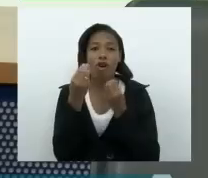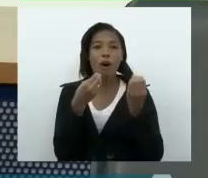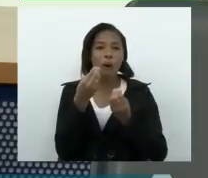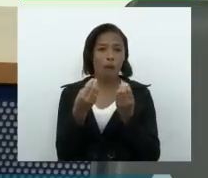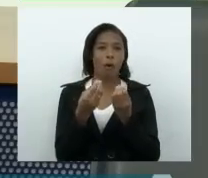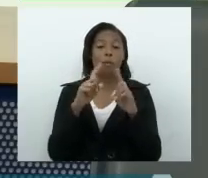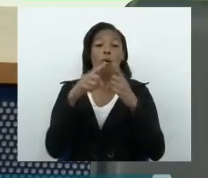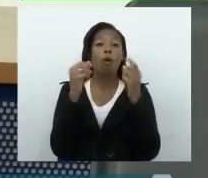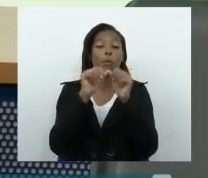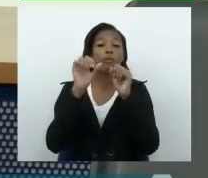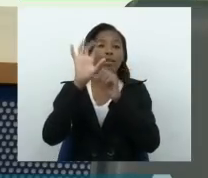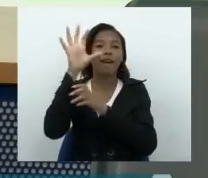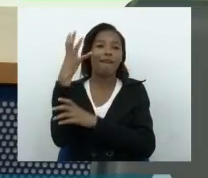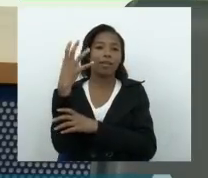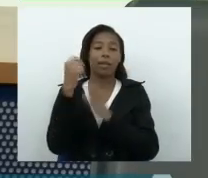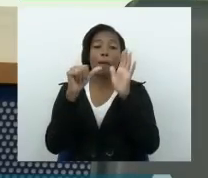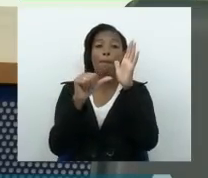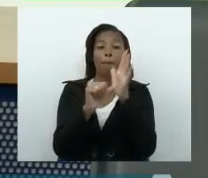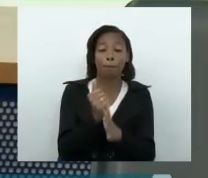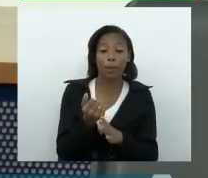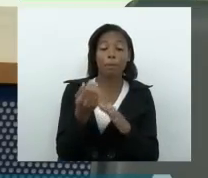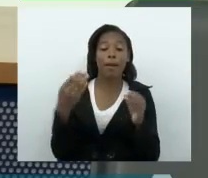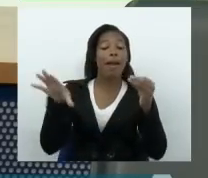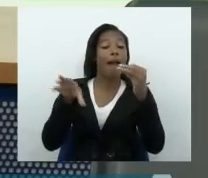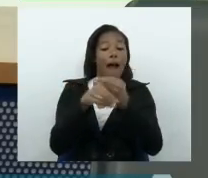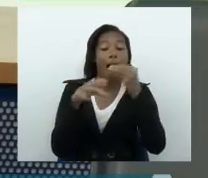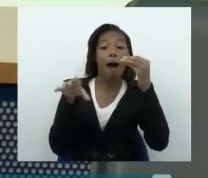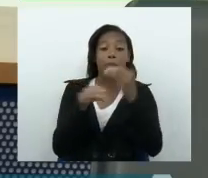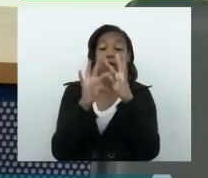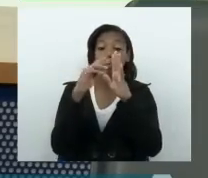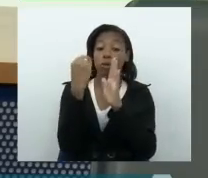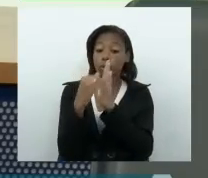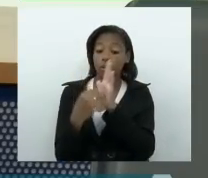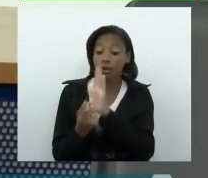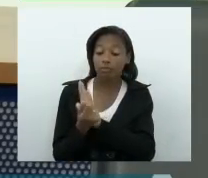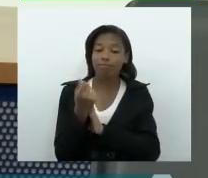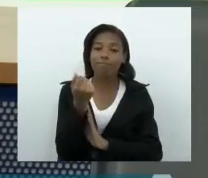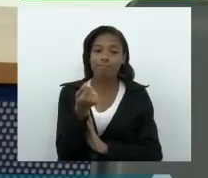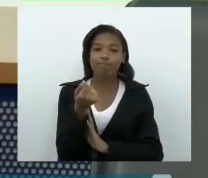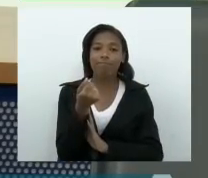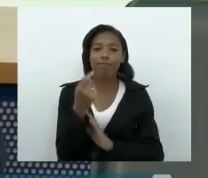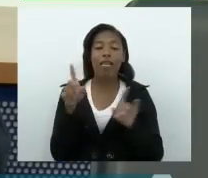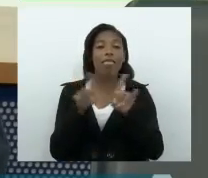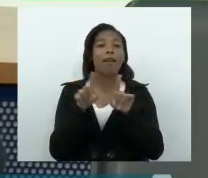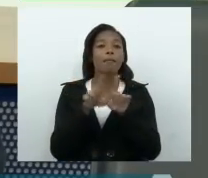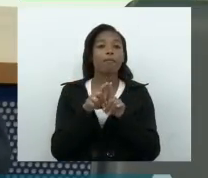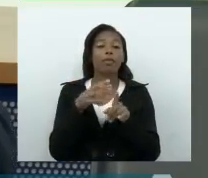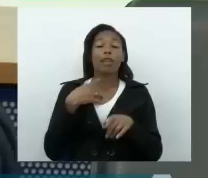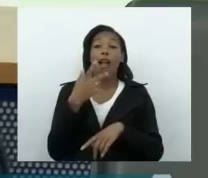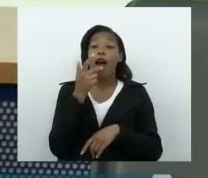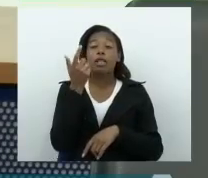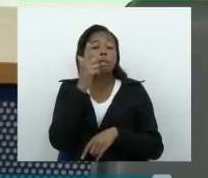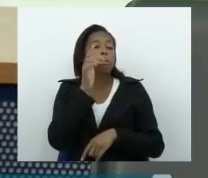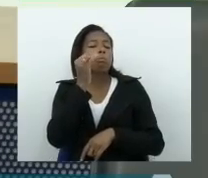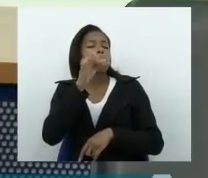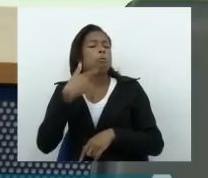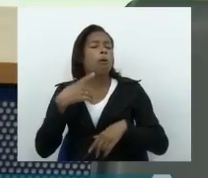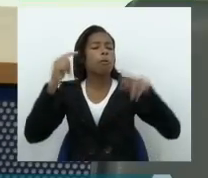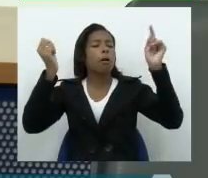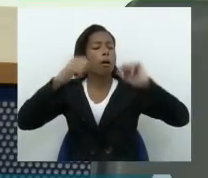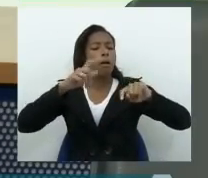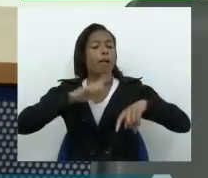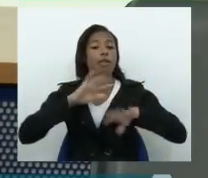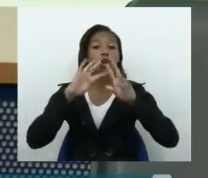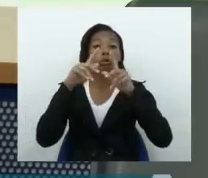Como resolver? Primeiro é aplicar os recursos de forma conveniente. É acreditar que é possível fazer com que toda